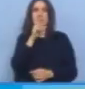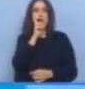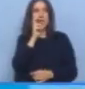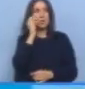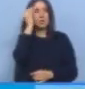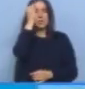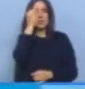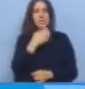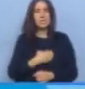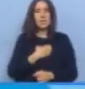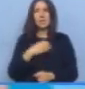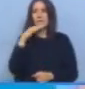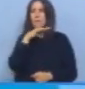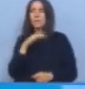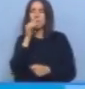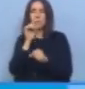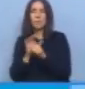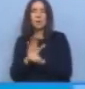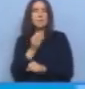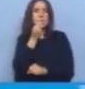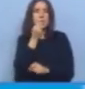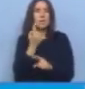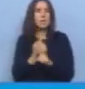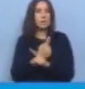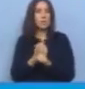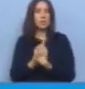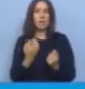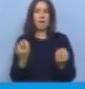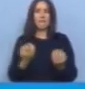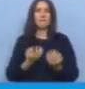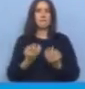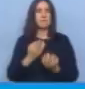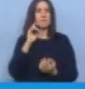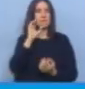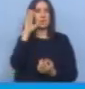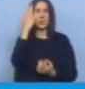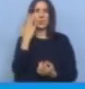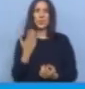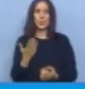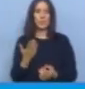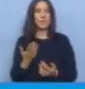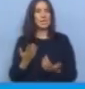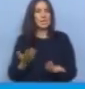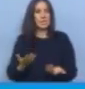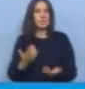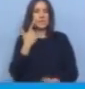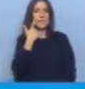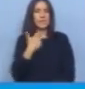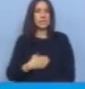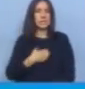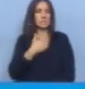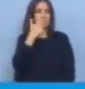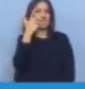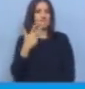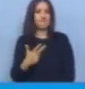da família, do mar, mas a comida é, de facto, tão importante e talvez faça todo